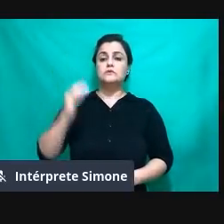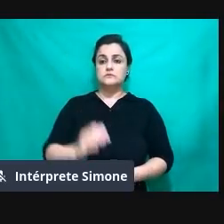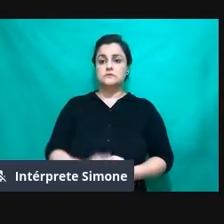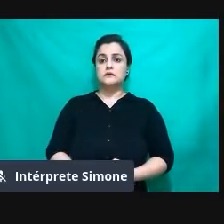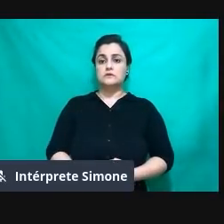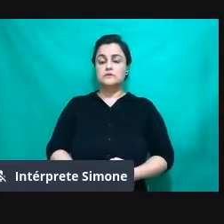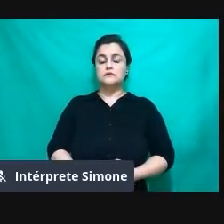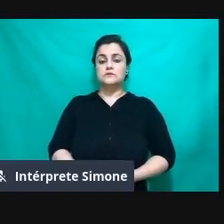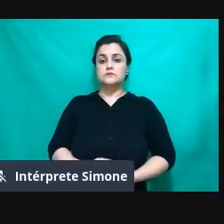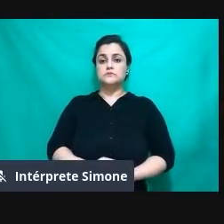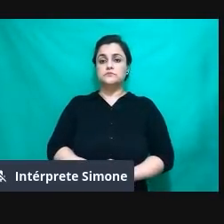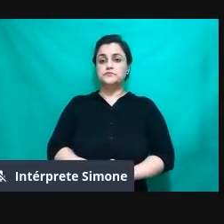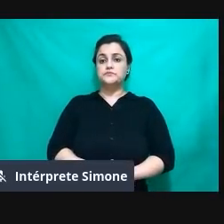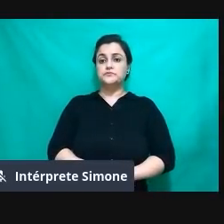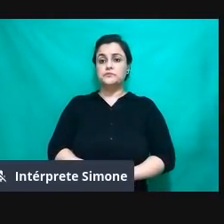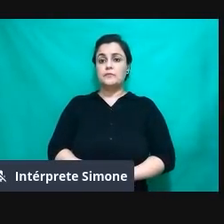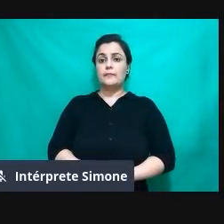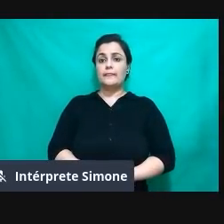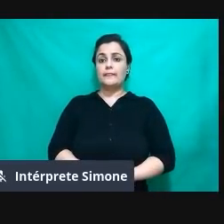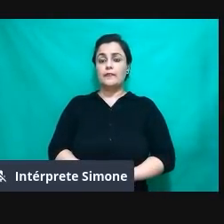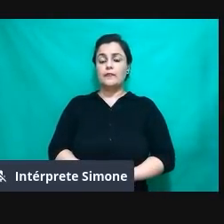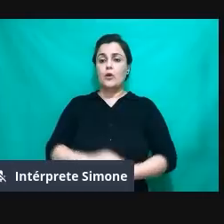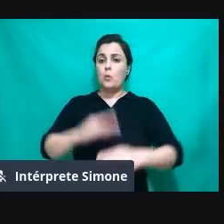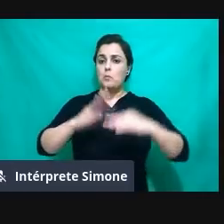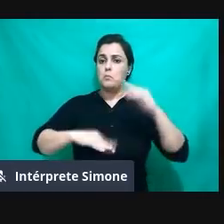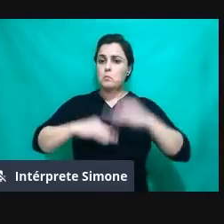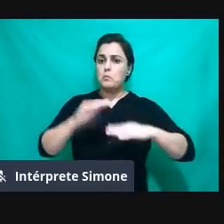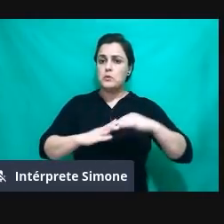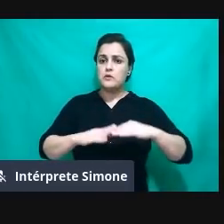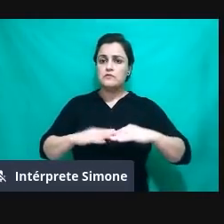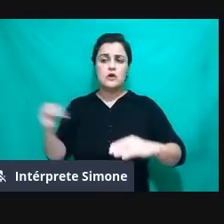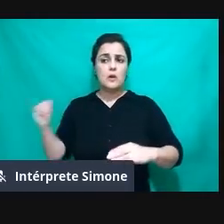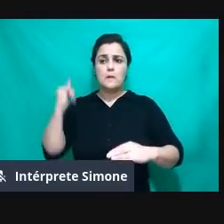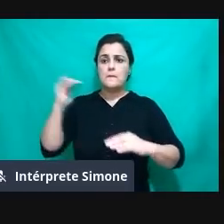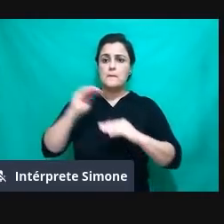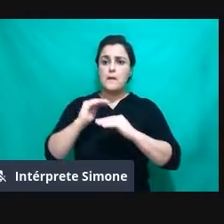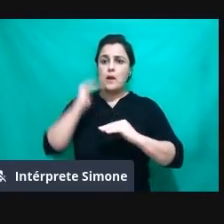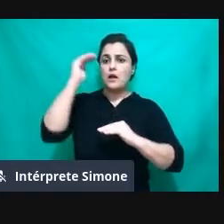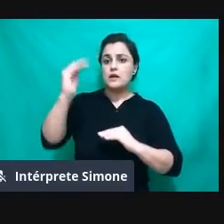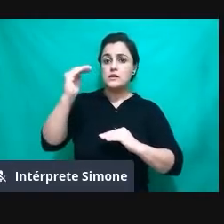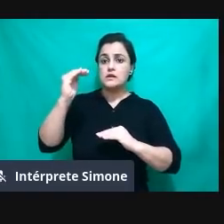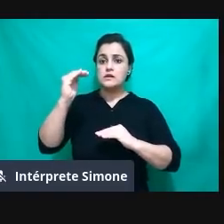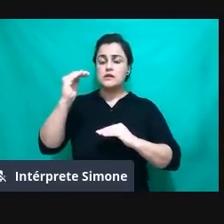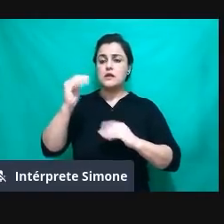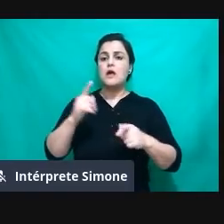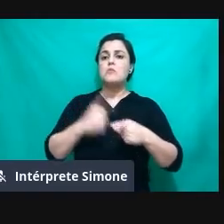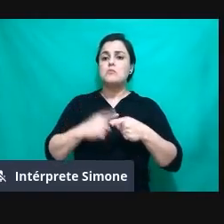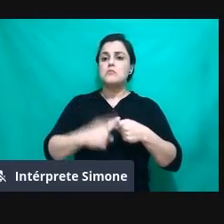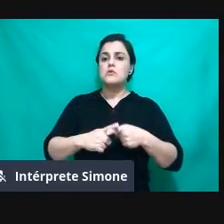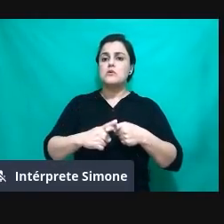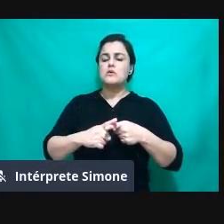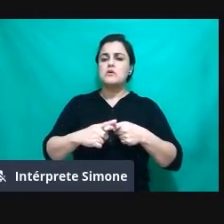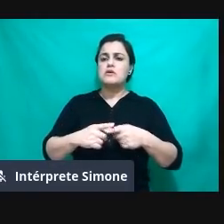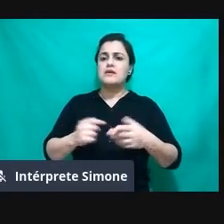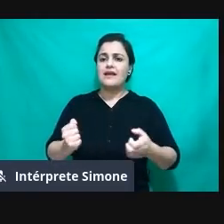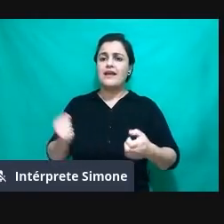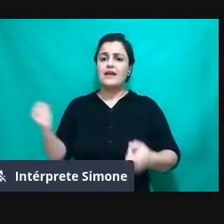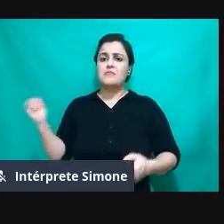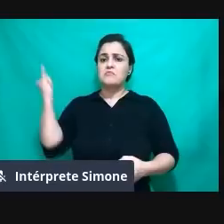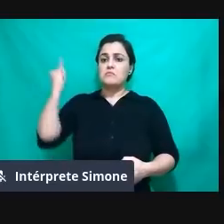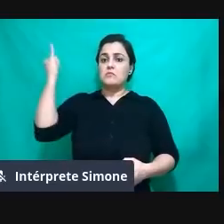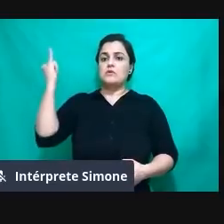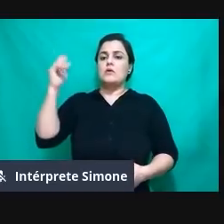lado e colocar o profissionalismo, né, acima de tudo, porque nós precisamos vestir a camisa de professores, já que